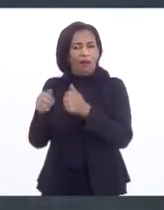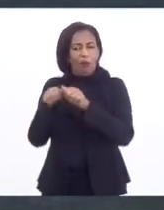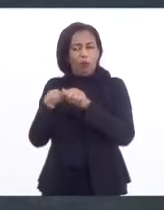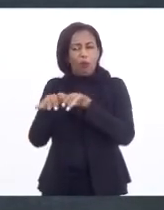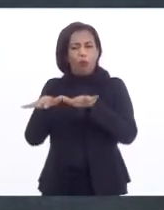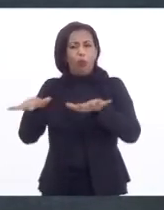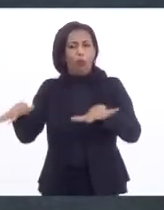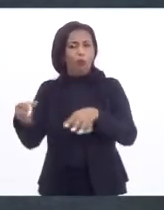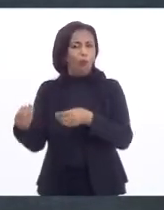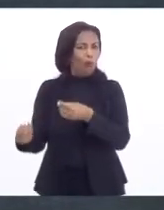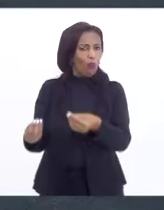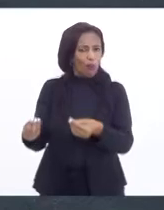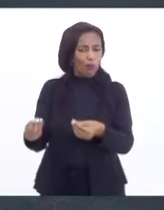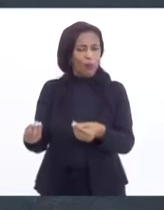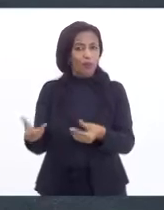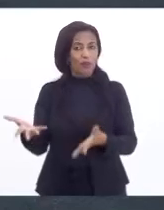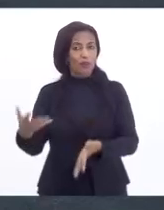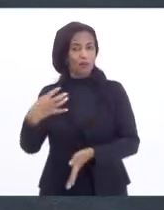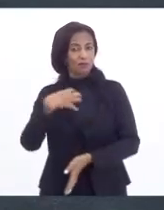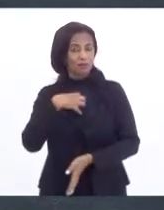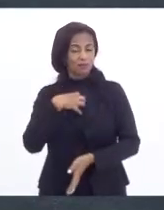contaminação. Então, nesse sentido,